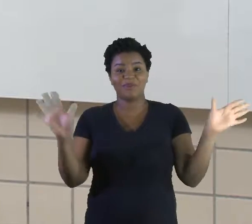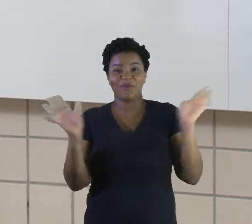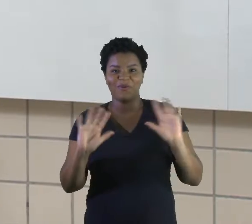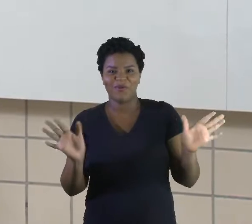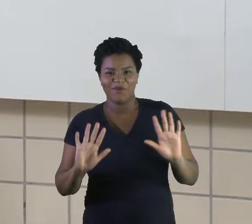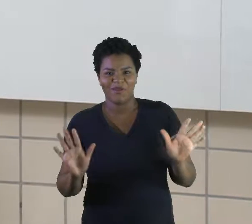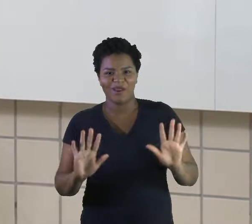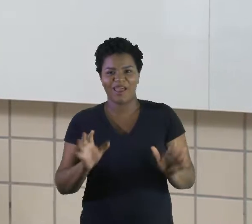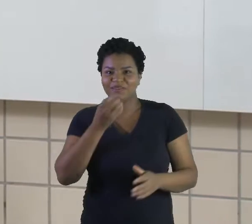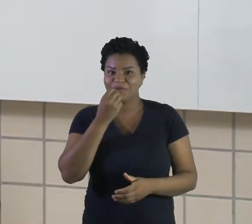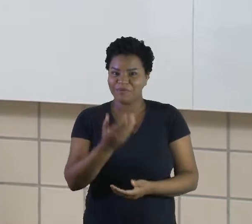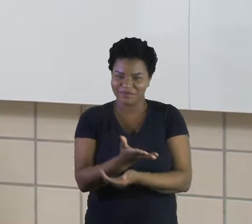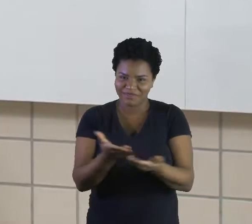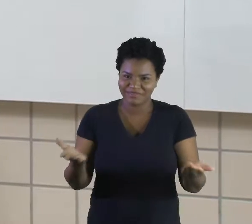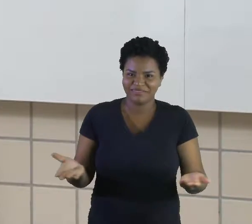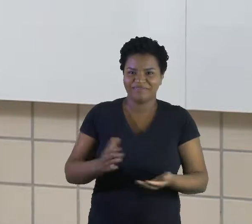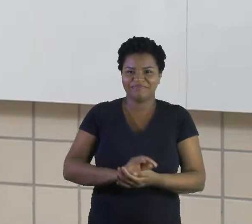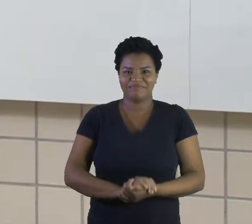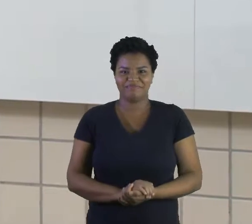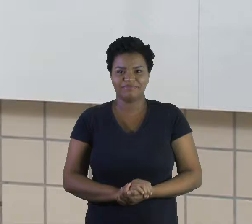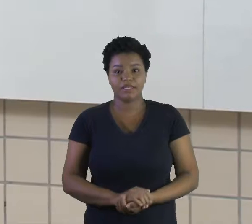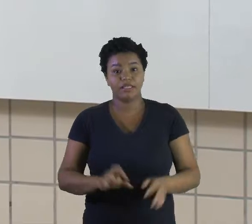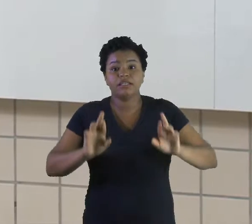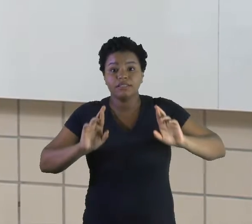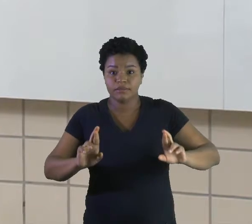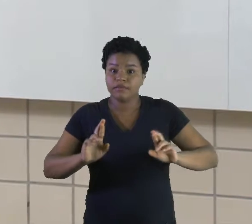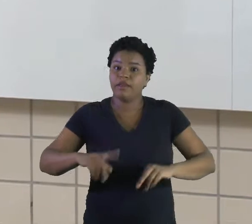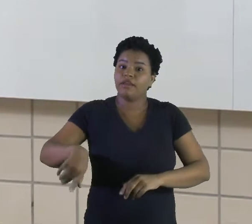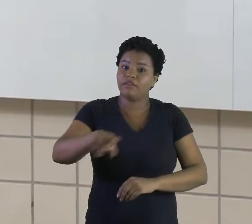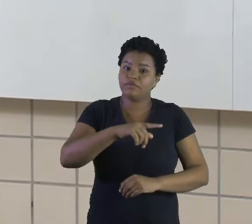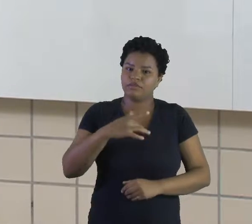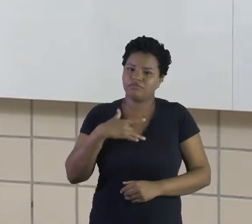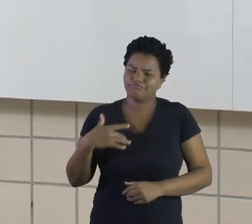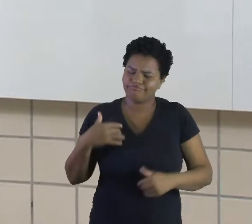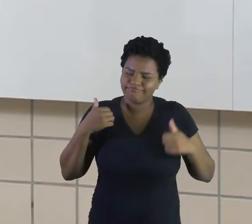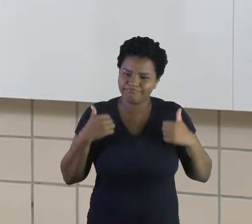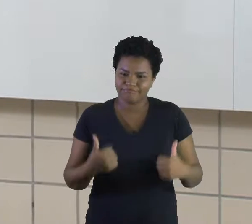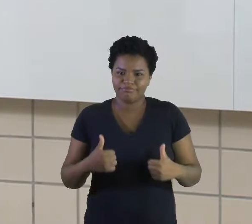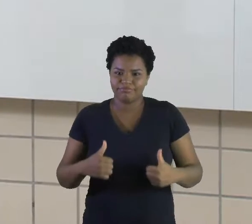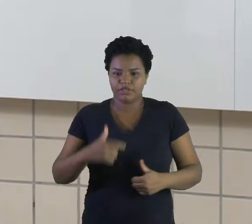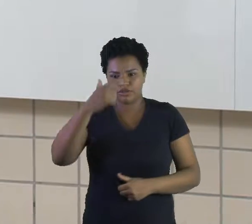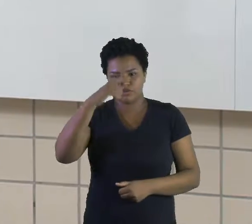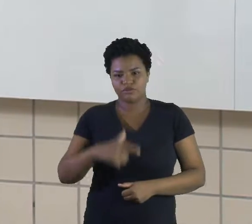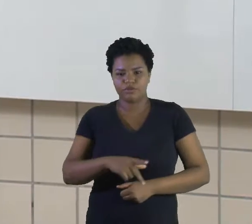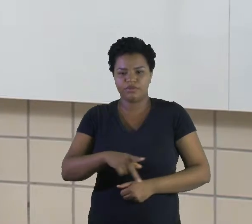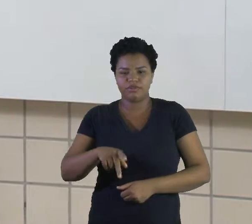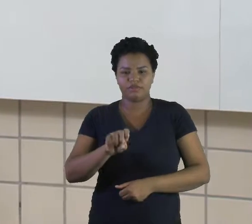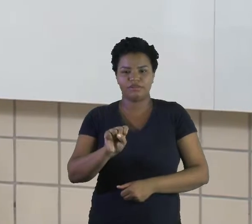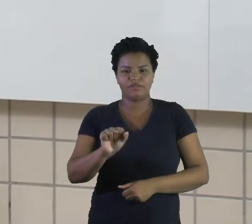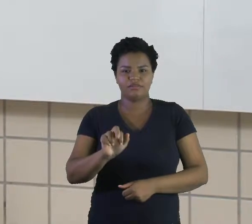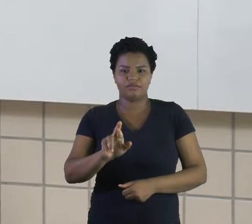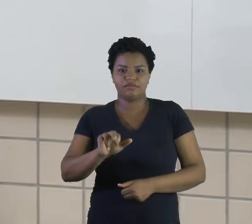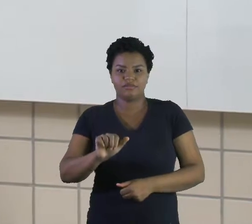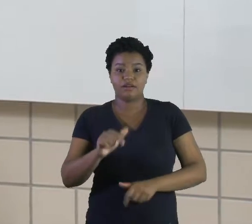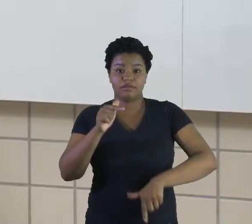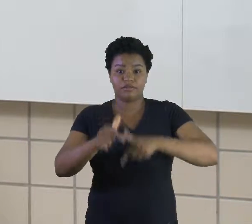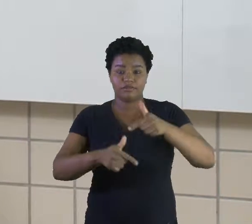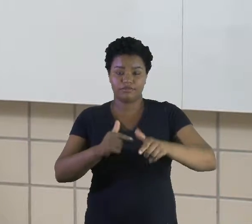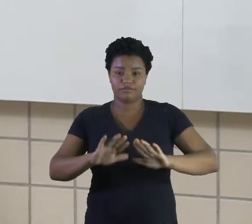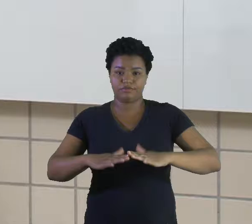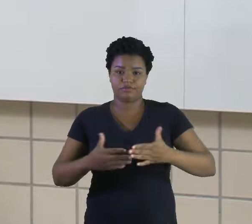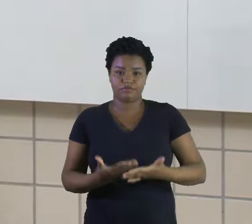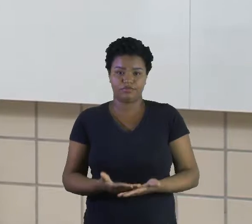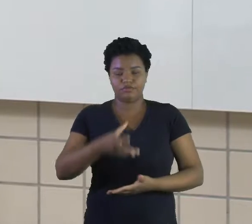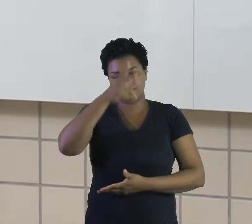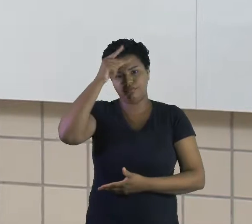pessoal, tudo bem com vocês? Espero que vocês estejam todos bem. Eu sou a professora Sara, trabalho na Rede Municipal de